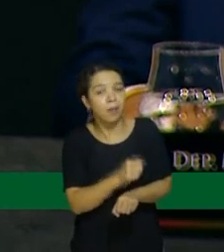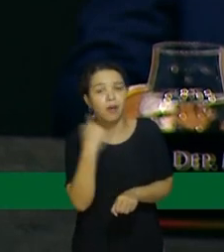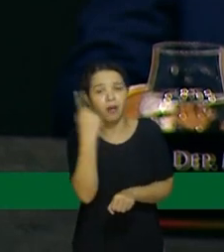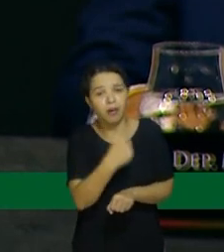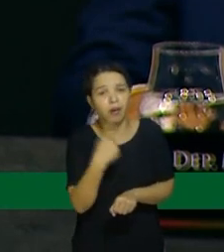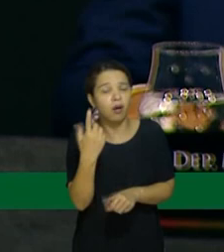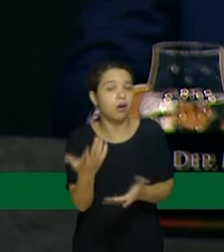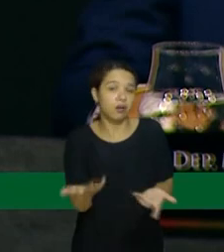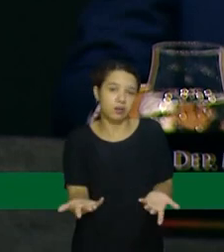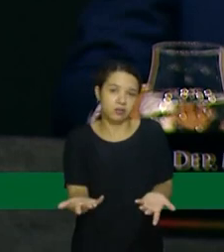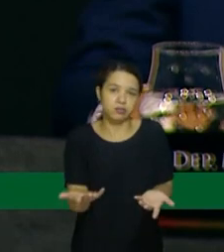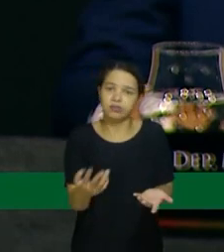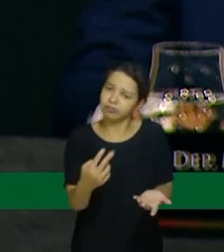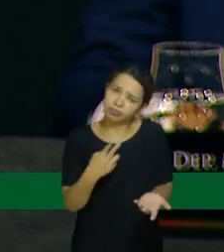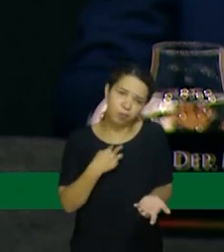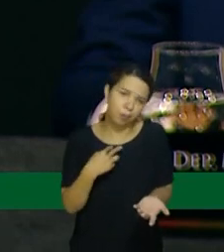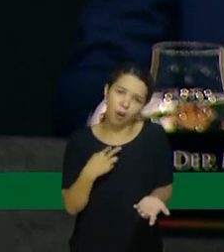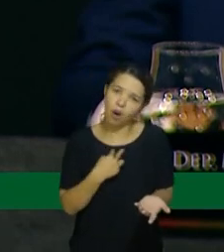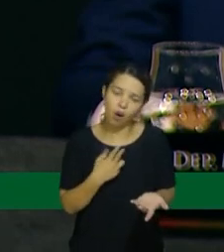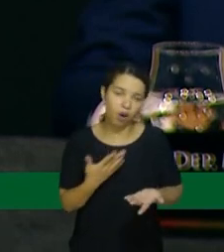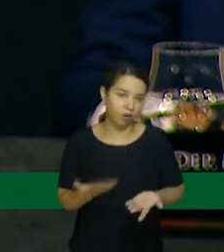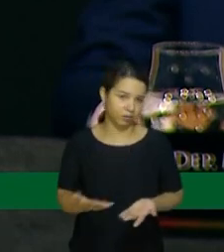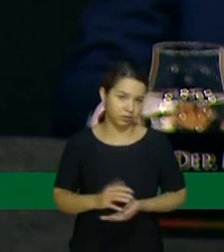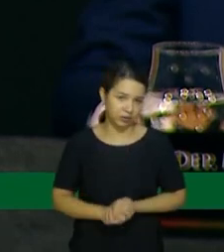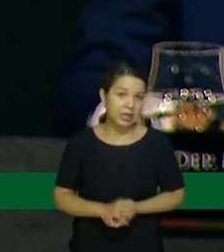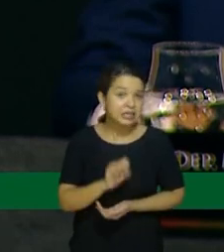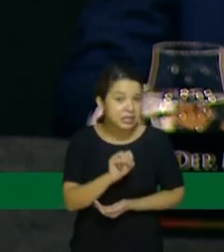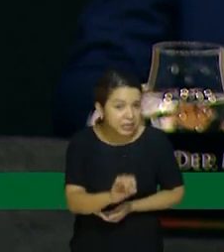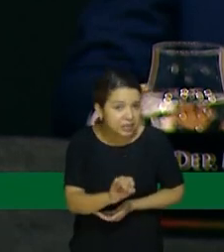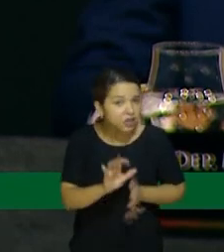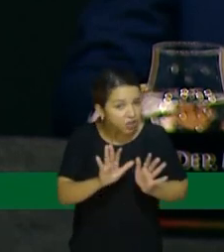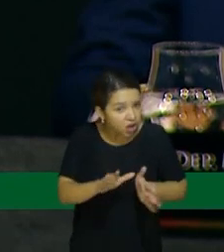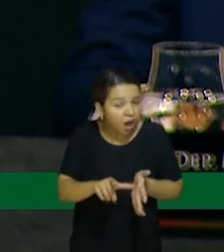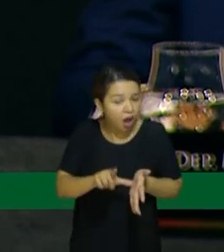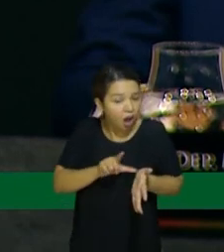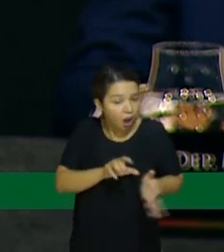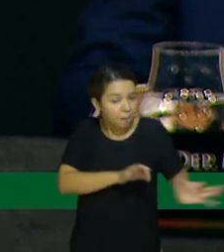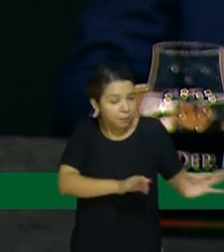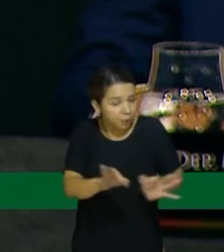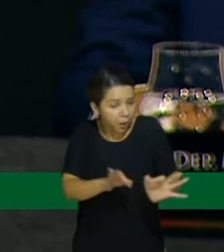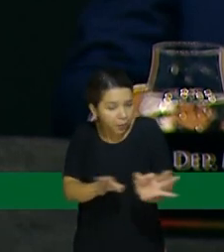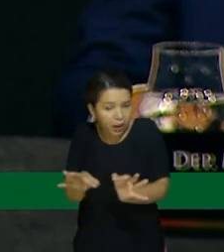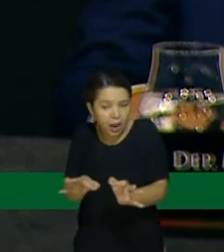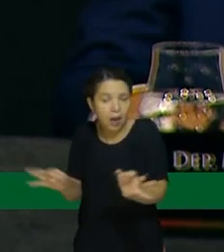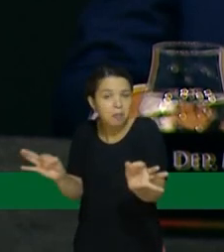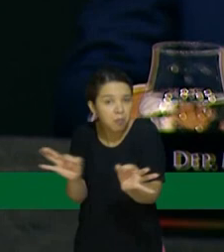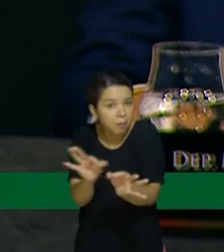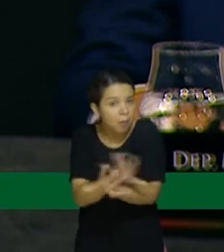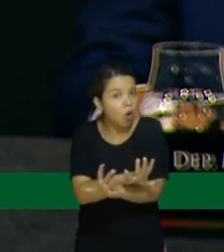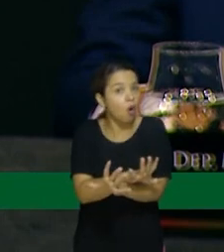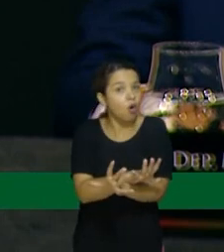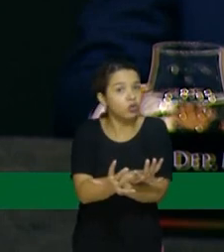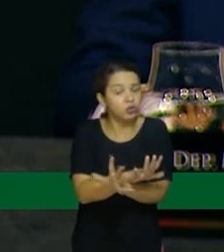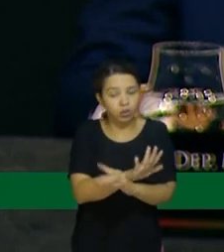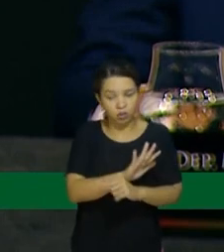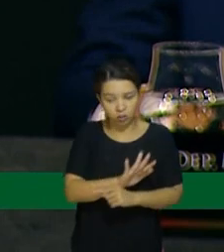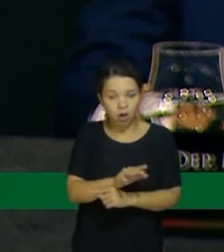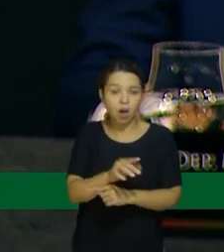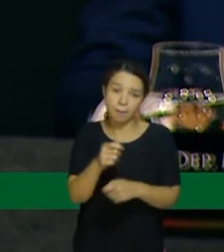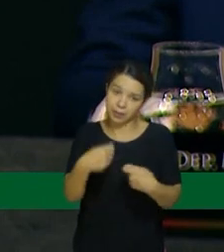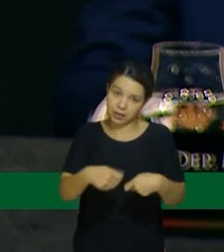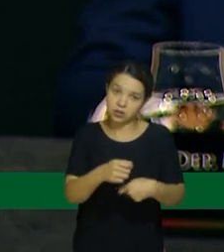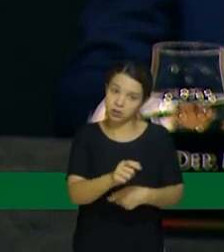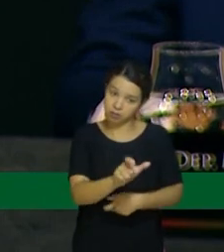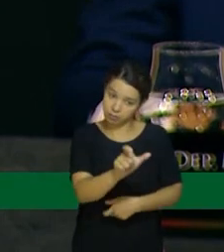pode acontecer se tudo foi criado se tudo está pronto para nós tem que haver alguém que cuide das